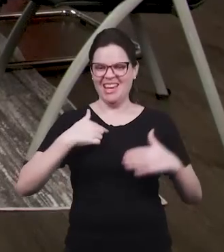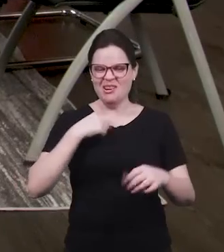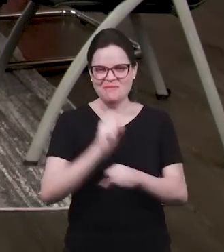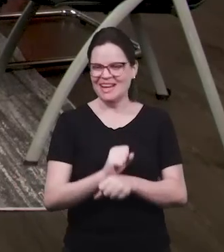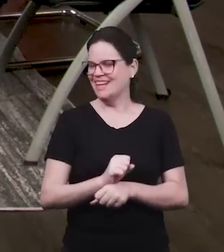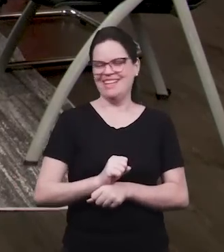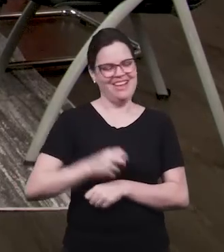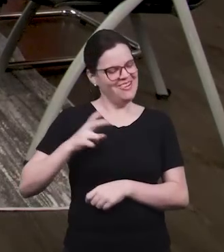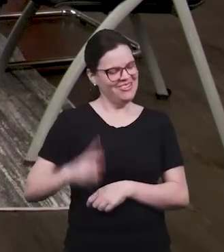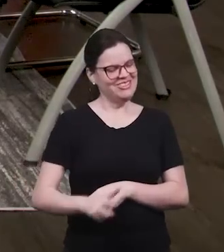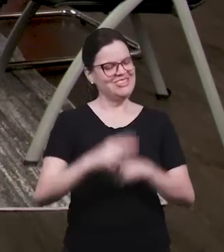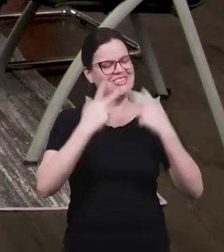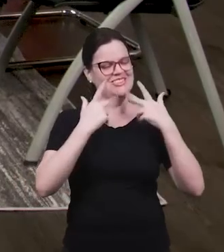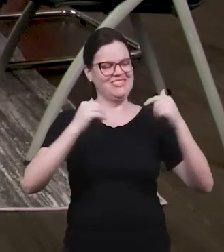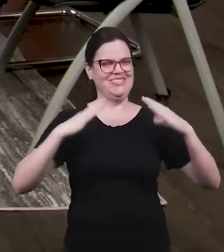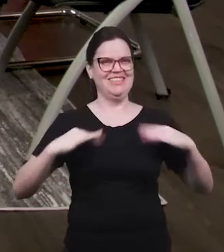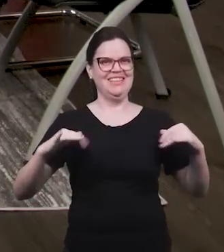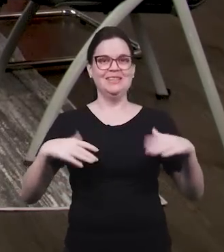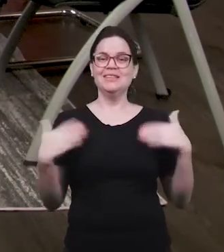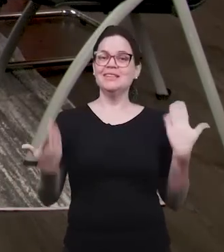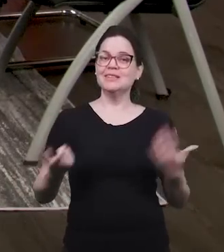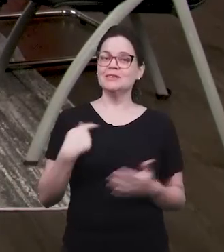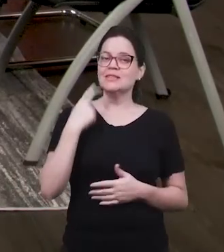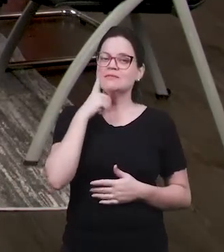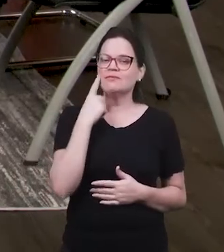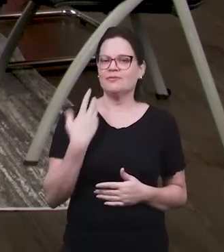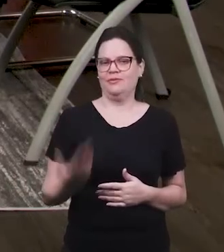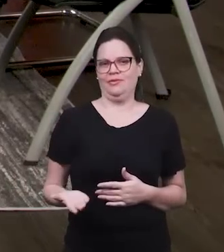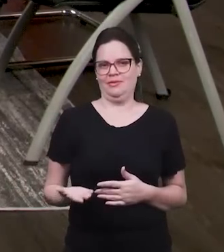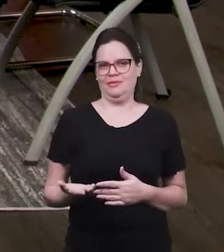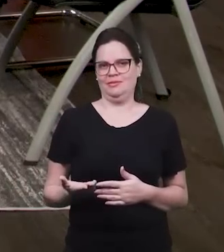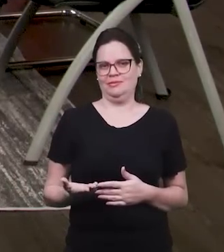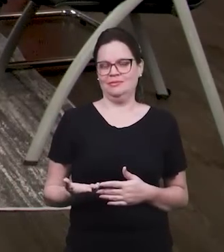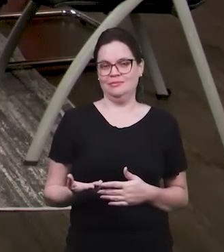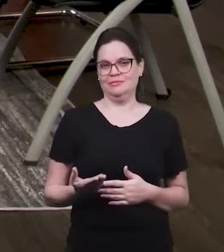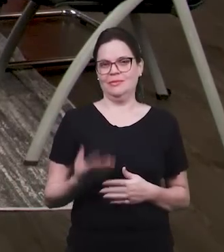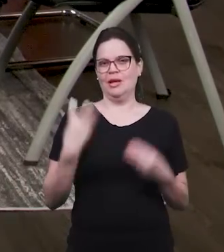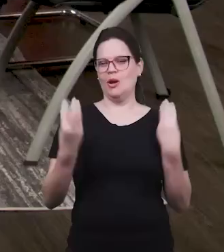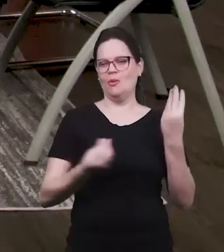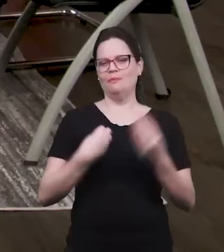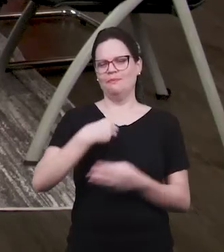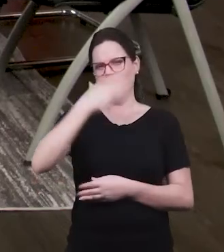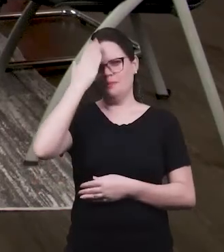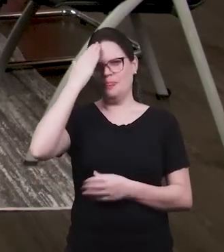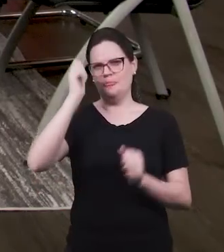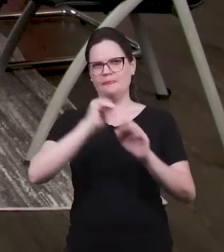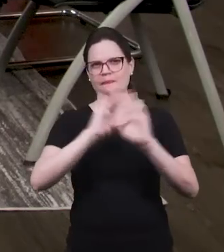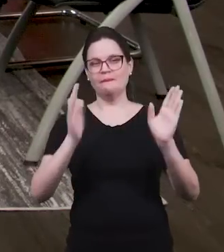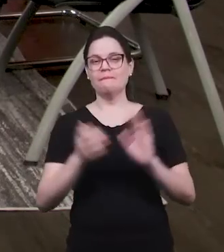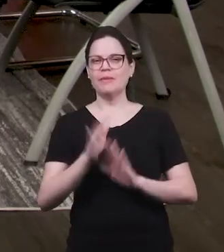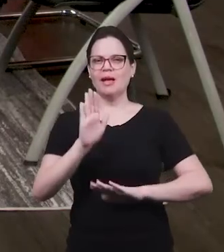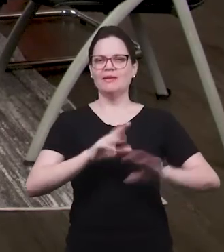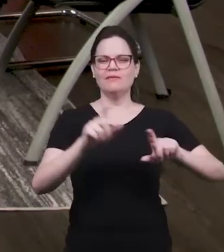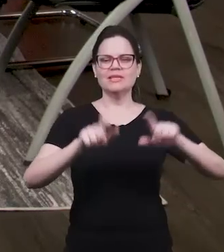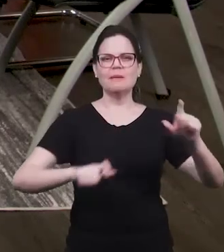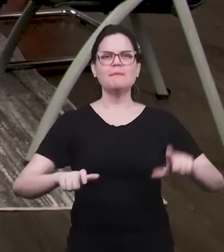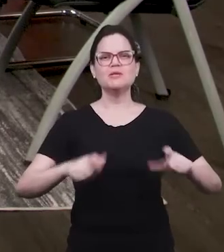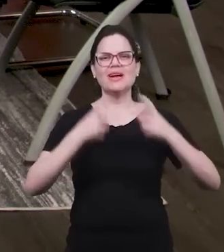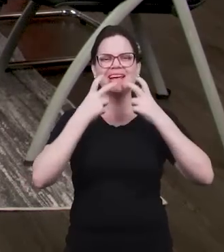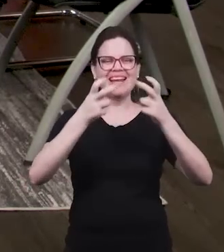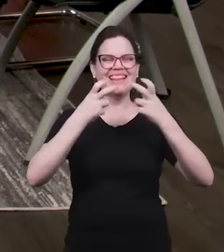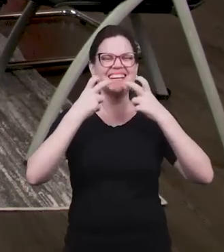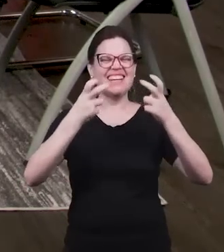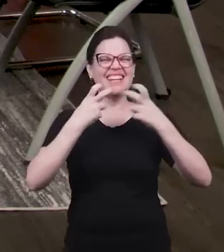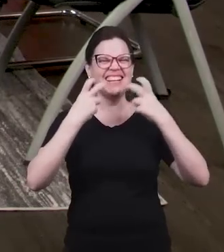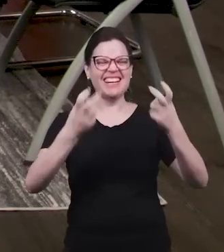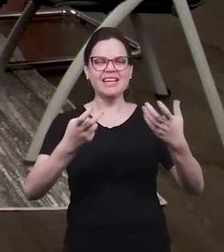né? Não é no grito. Então veja só, o entendimento, esse pessoal sumiu,